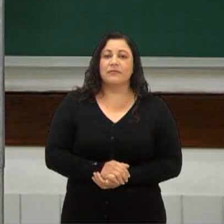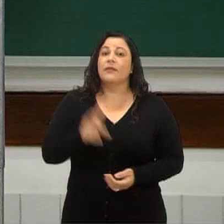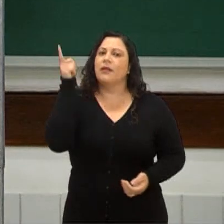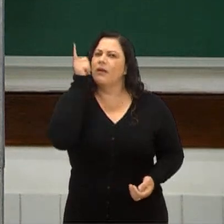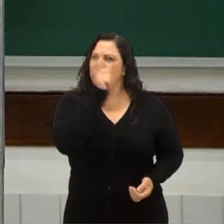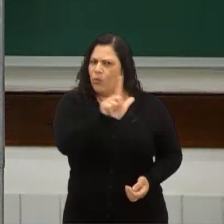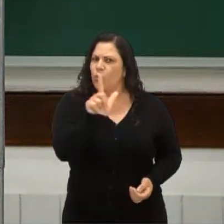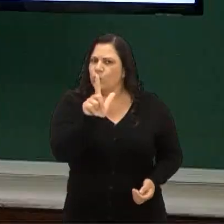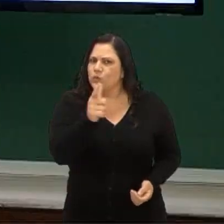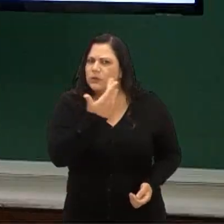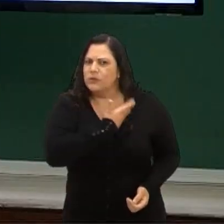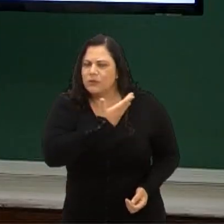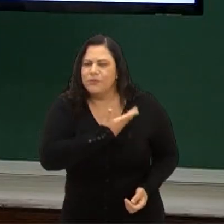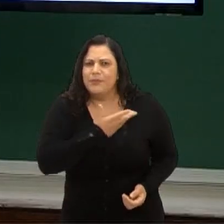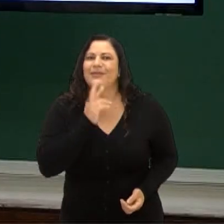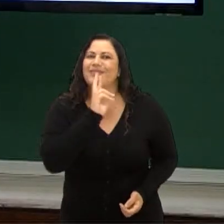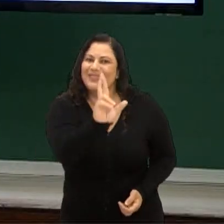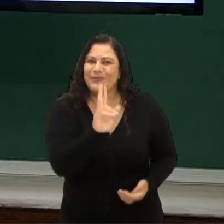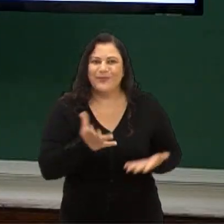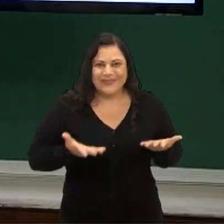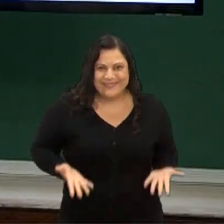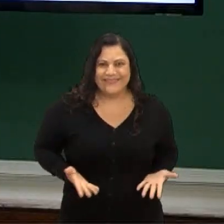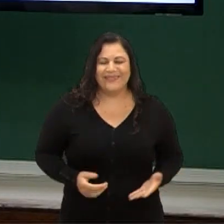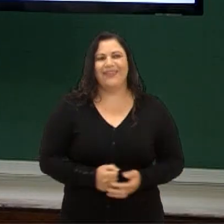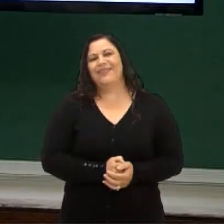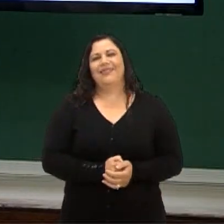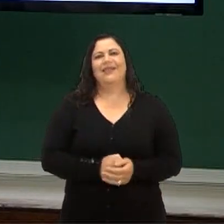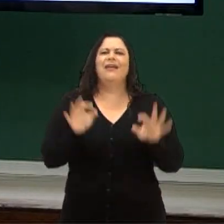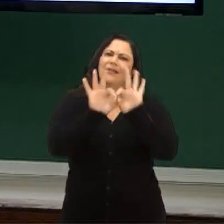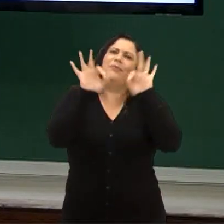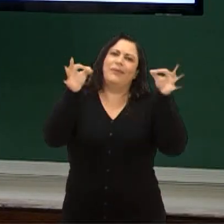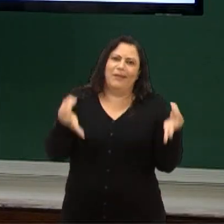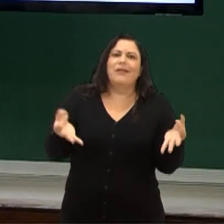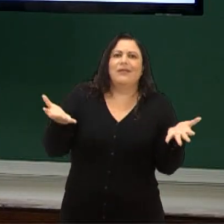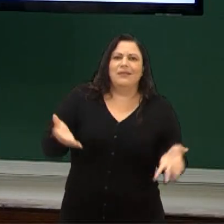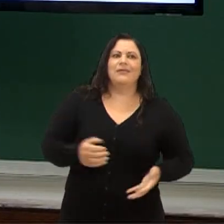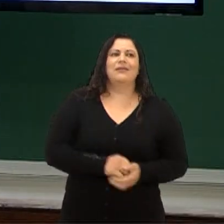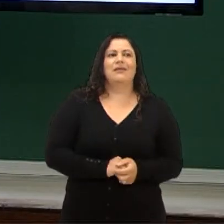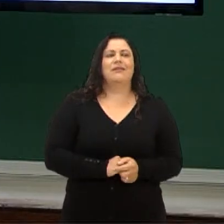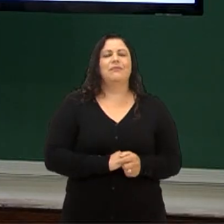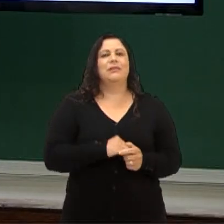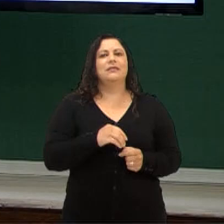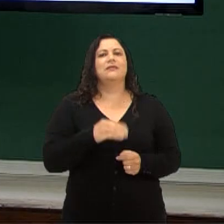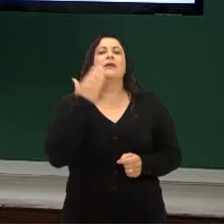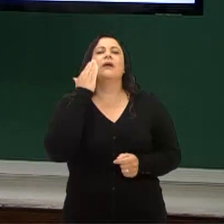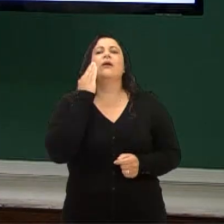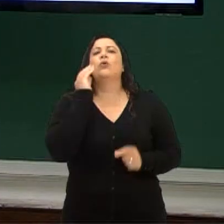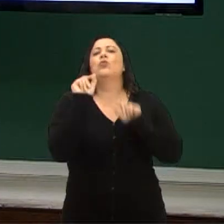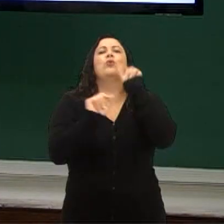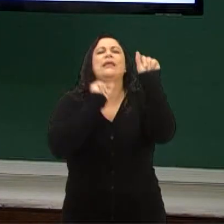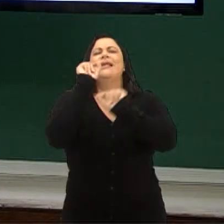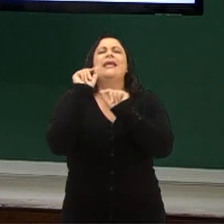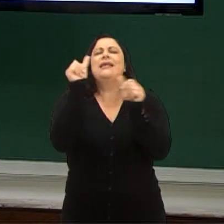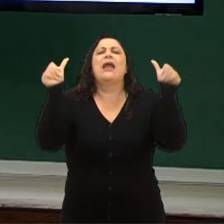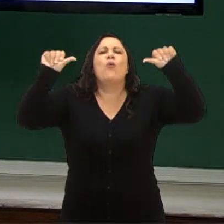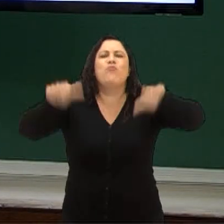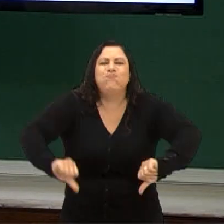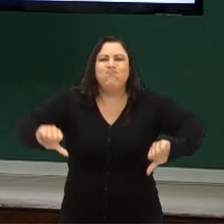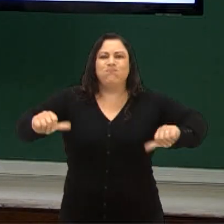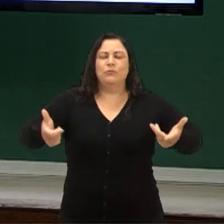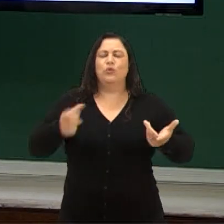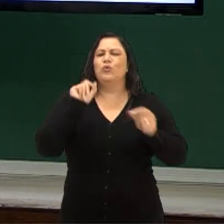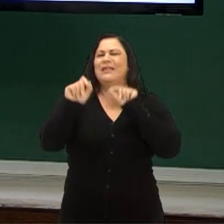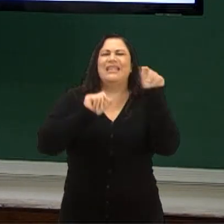Conseguiram, meus amigos? Responderam? Então vejamos. Questão muito simples, né? Ó, a gente consegue extrair. Quem é o desalmado aqui? Ele,